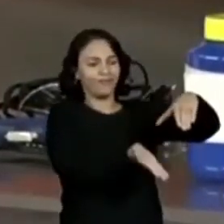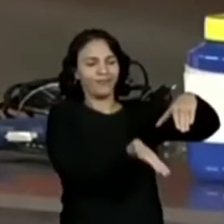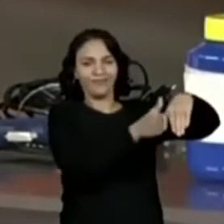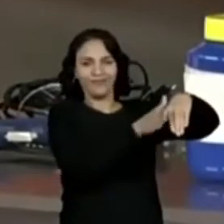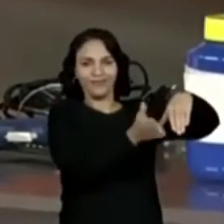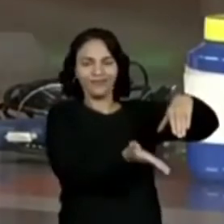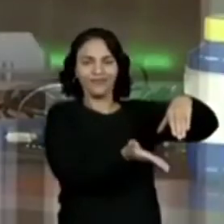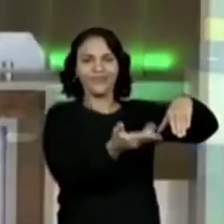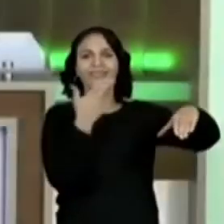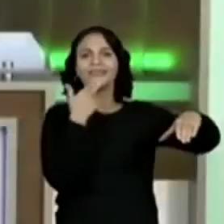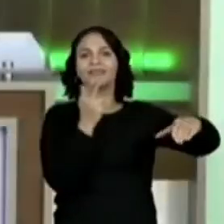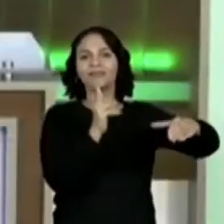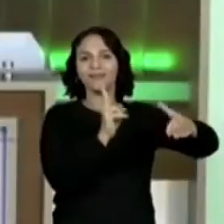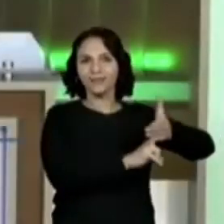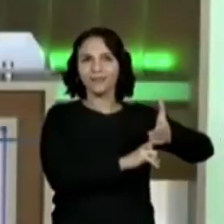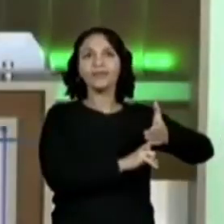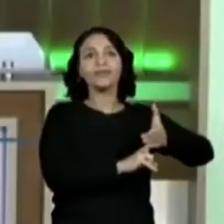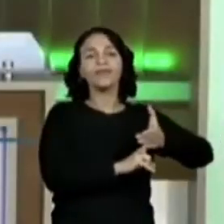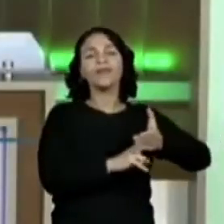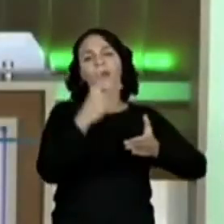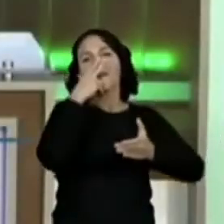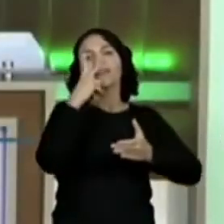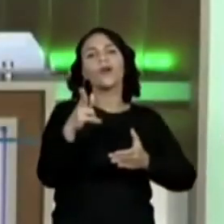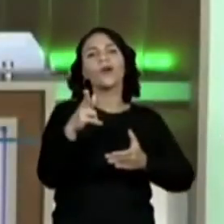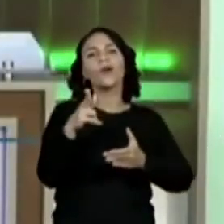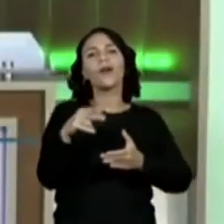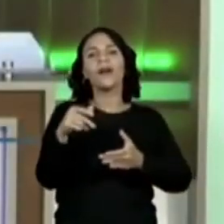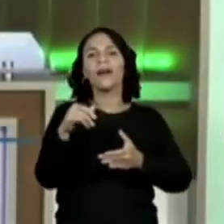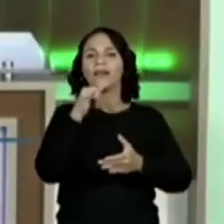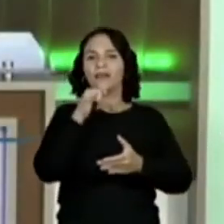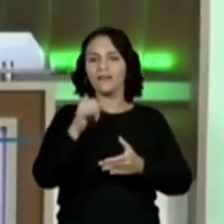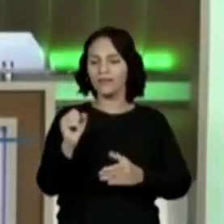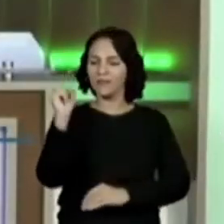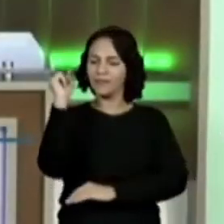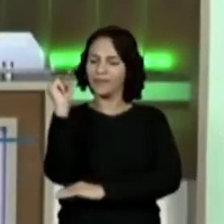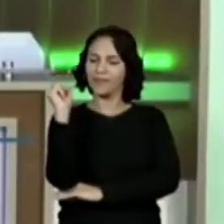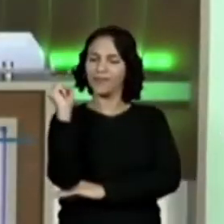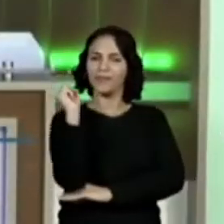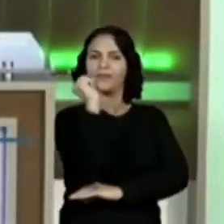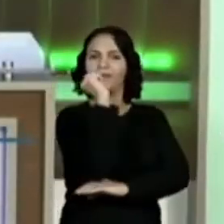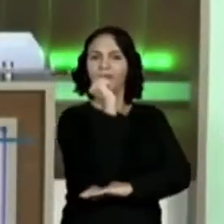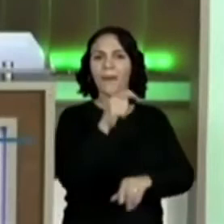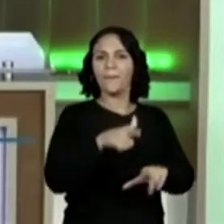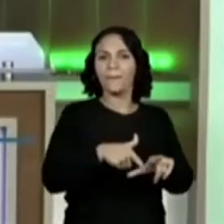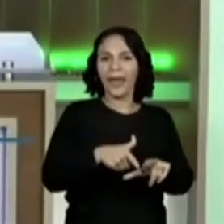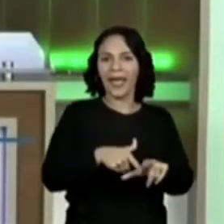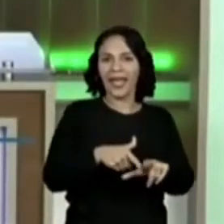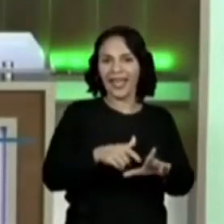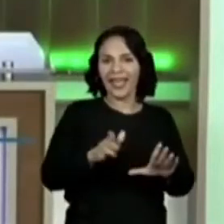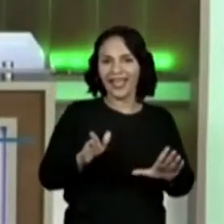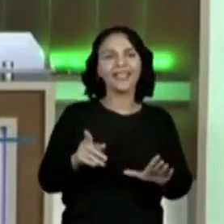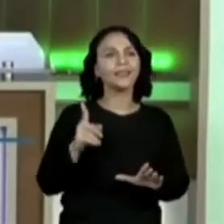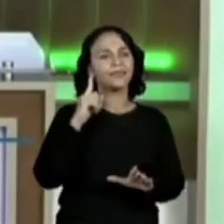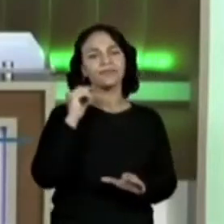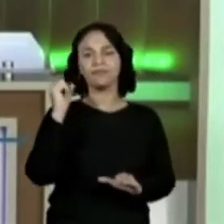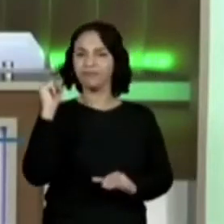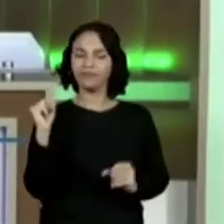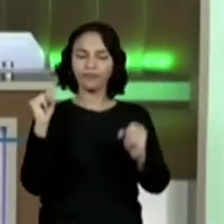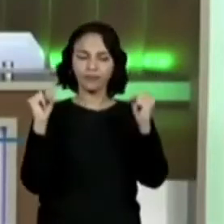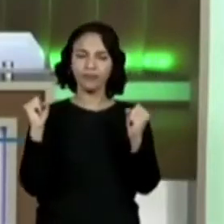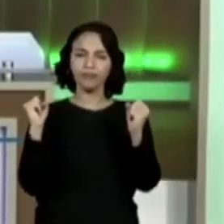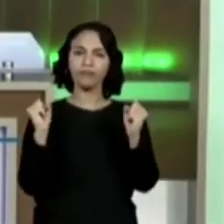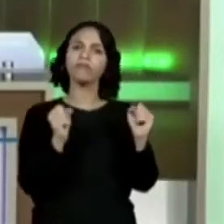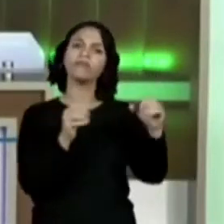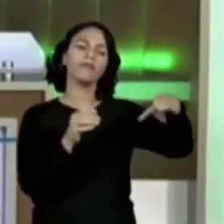Fiz um pezinho. Isso mesmo, professores apontando ali. Meu desafio para que vocês continuem essa lista com os